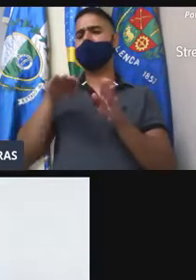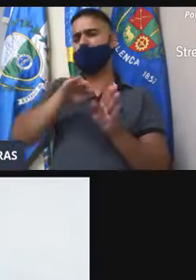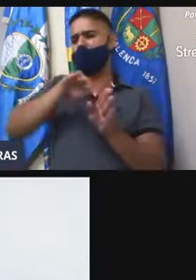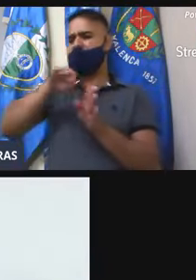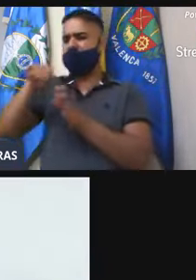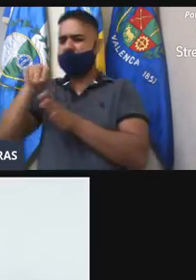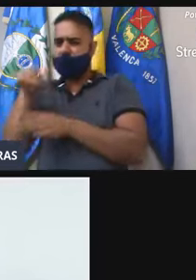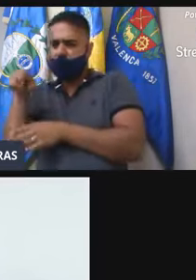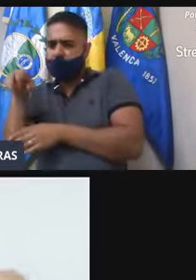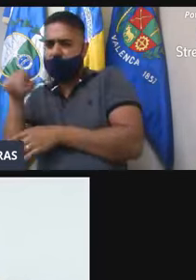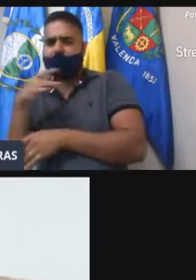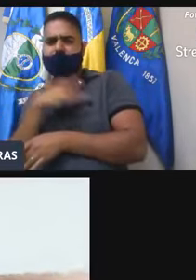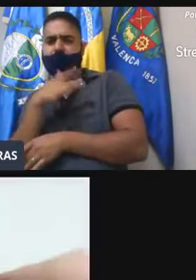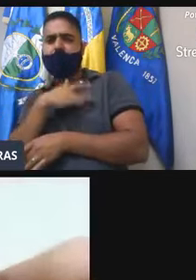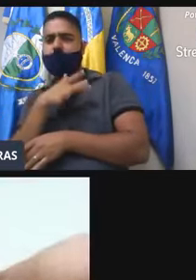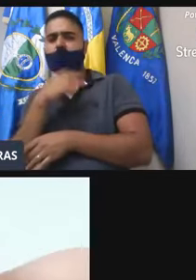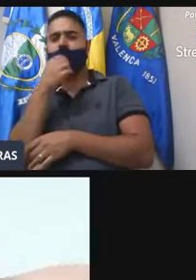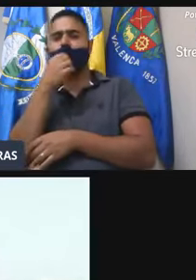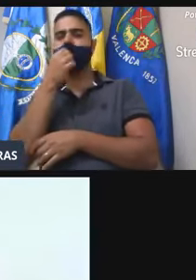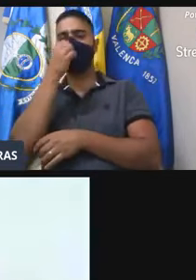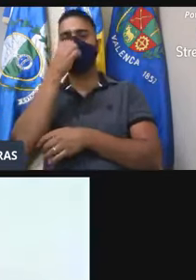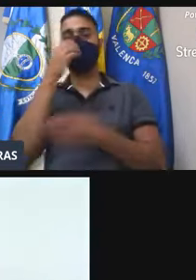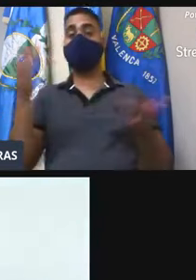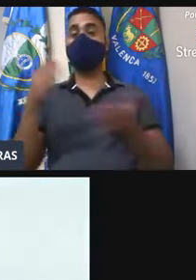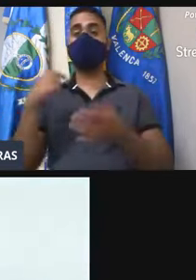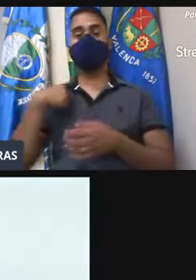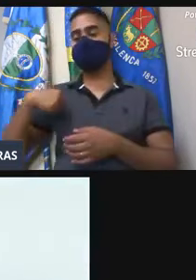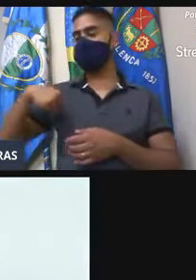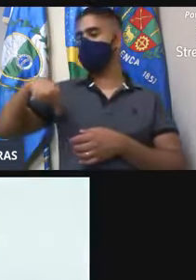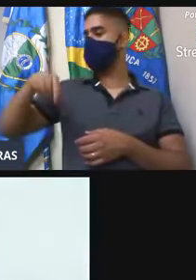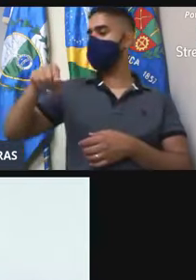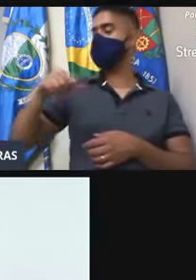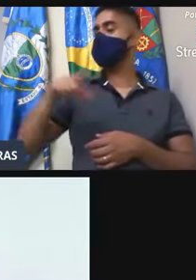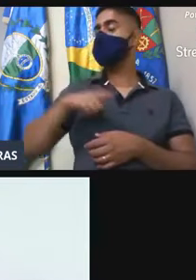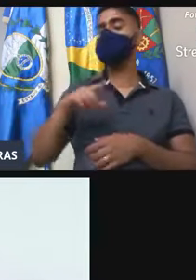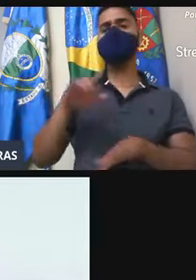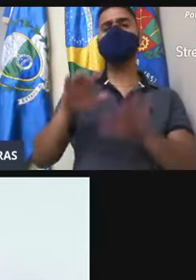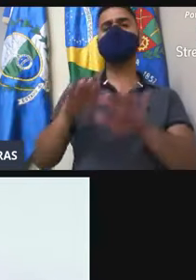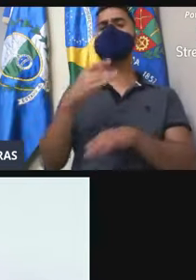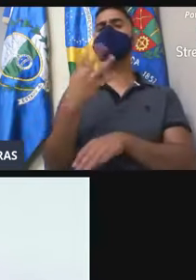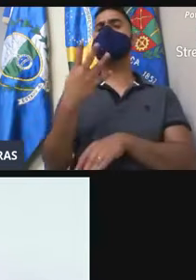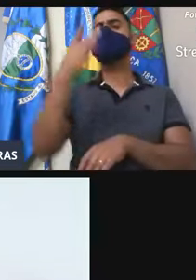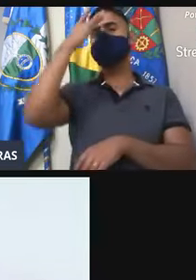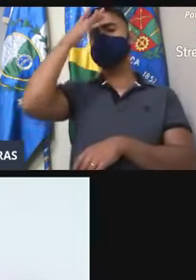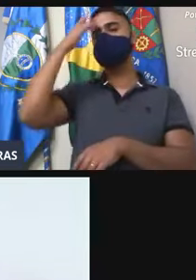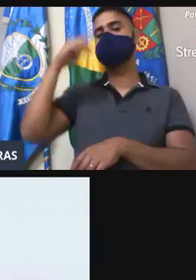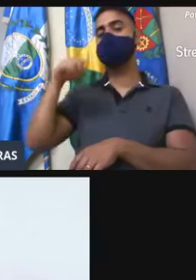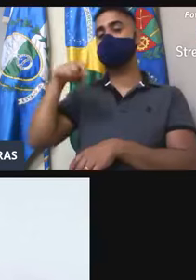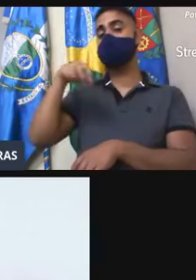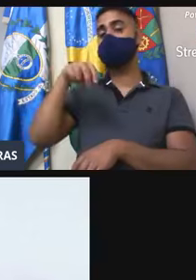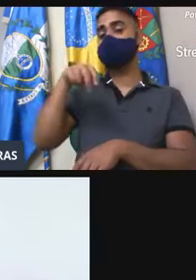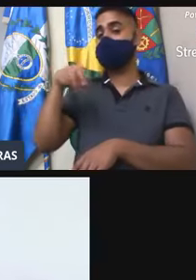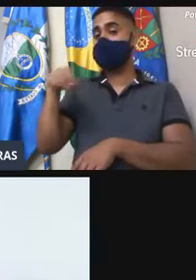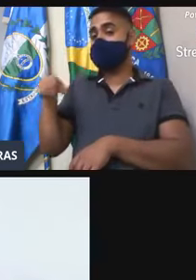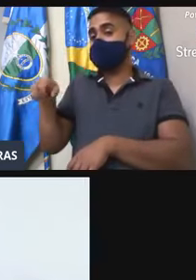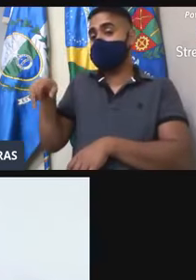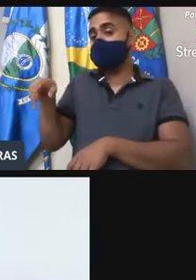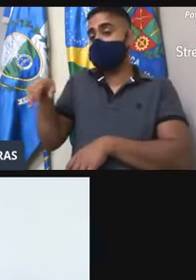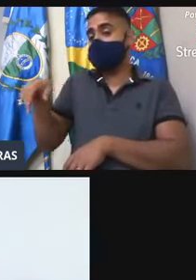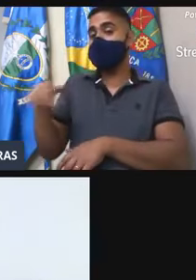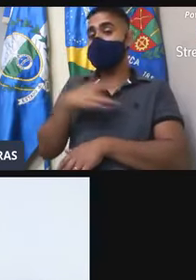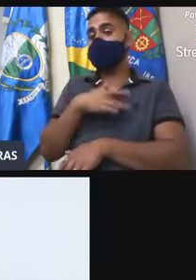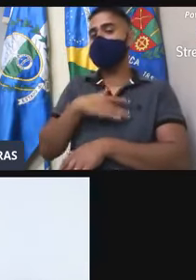do viaduto, fica com medo de passar lá. Hoje mesmo, na hora que eu vim, eu ainda vi, tinha umas 4 pessoas que fizeram isso. Então eu reiterando